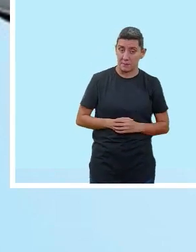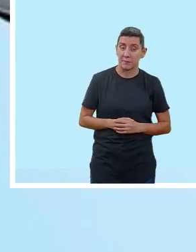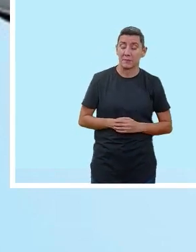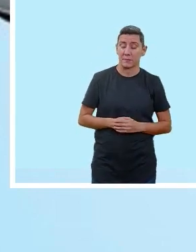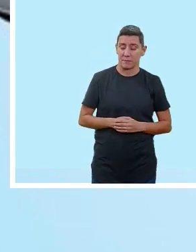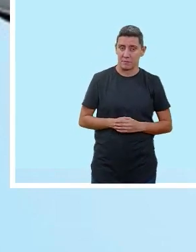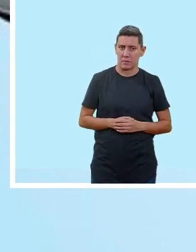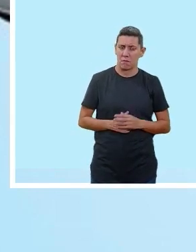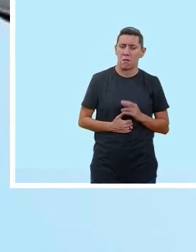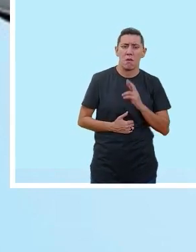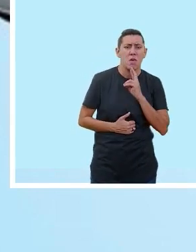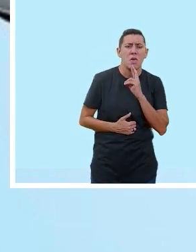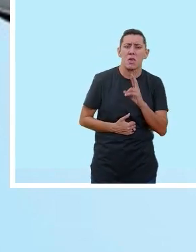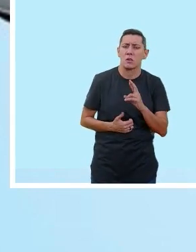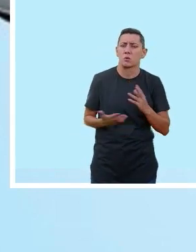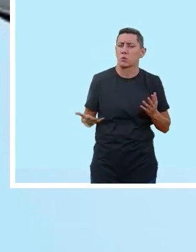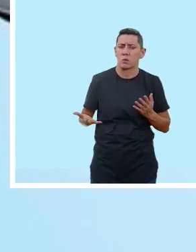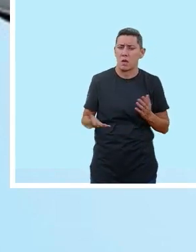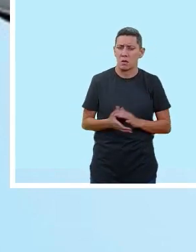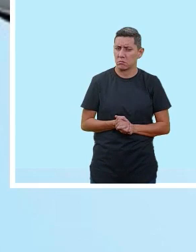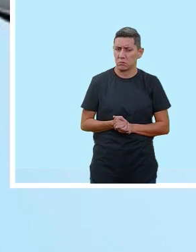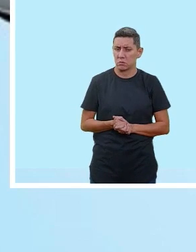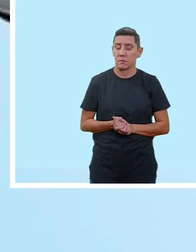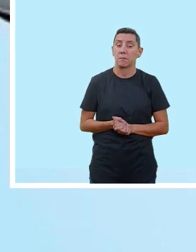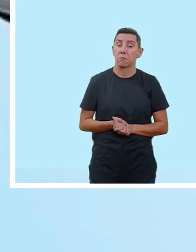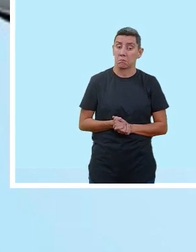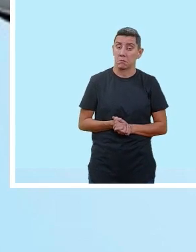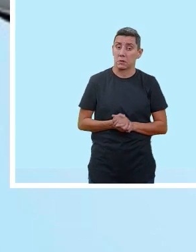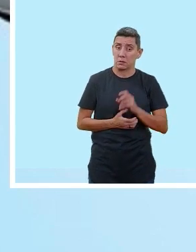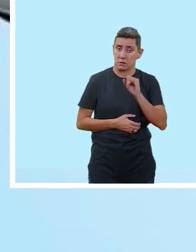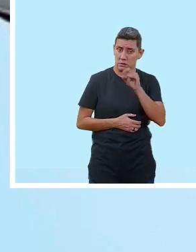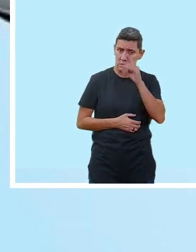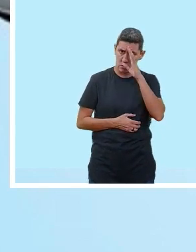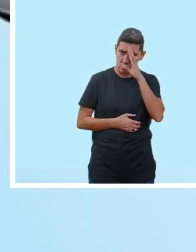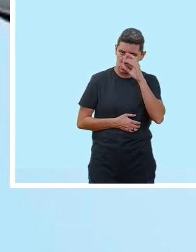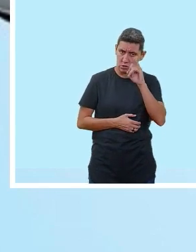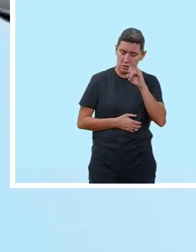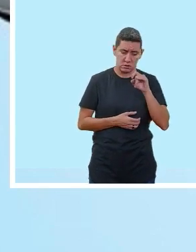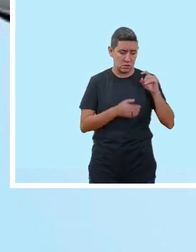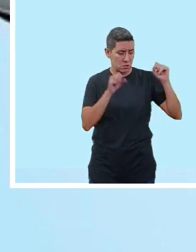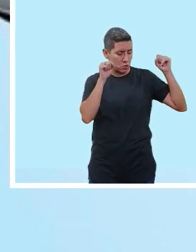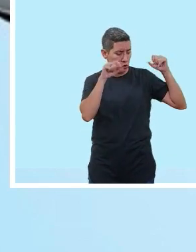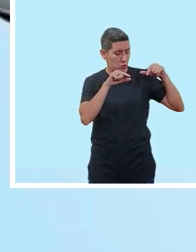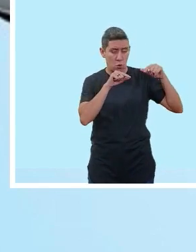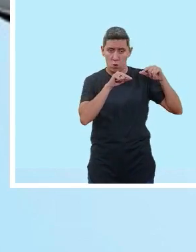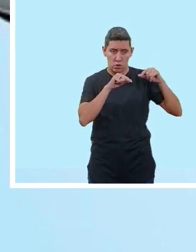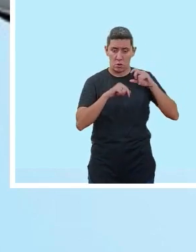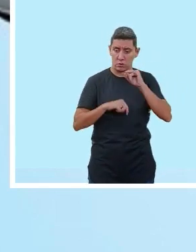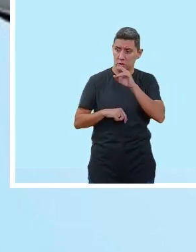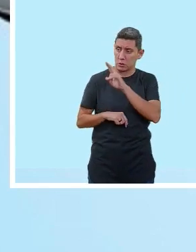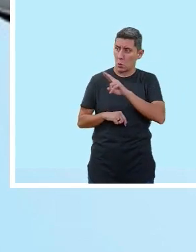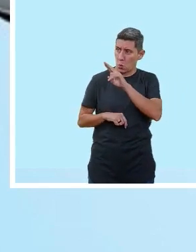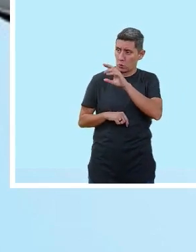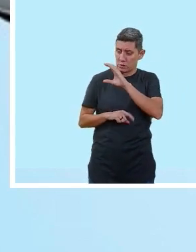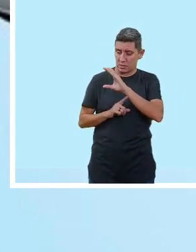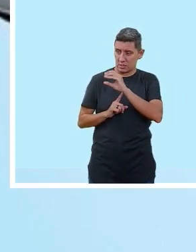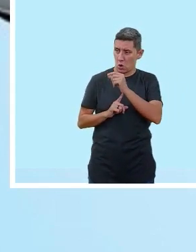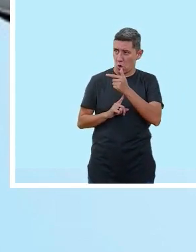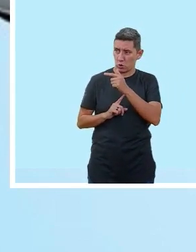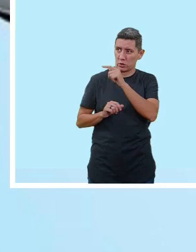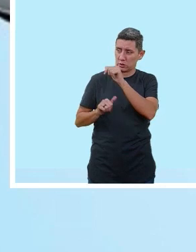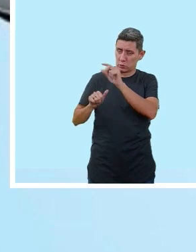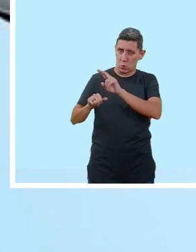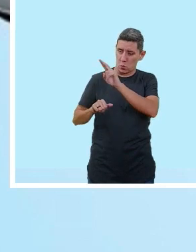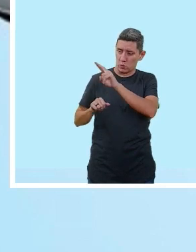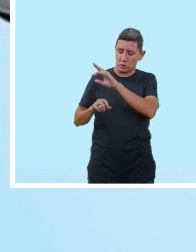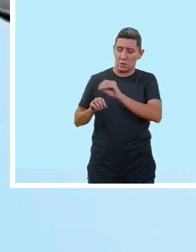Se você estiver trabalhando com uma fonte de geração de energia elétrica a partir de queima de carbono, com isso, só